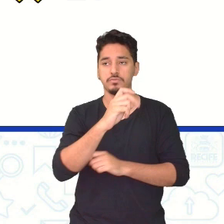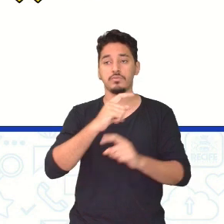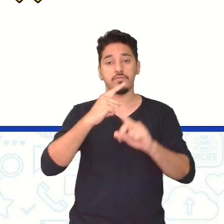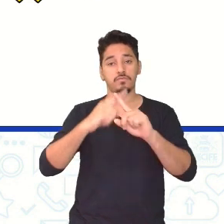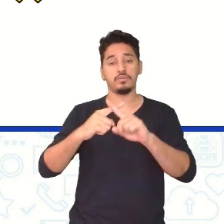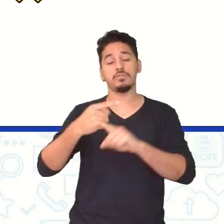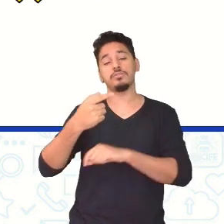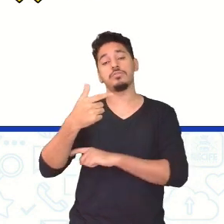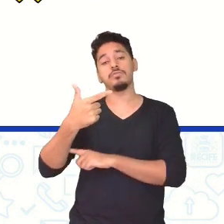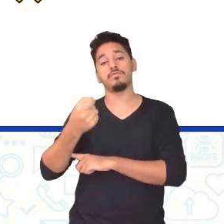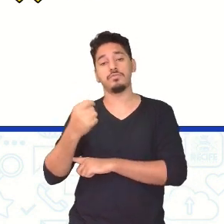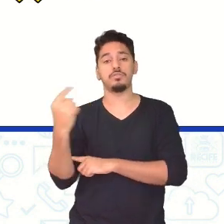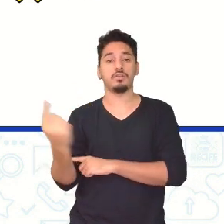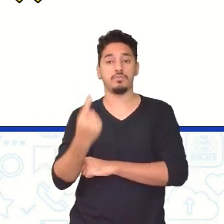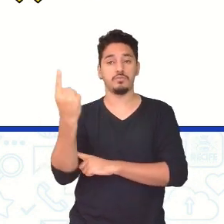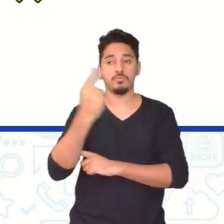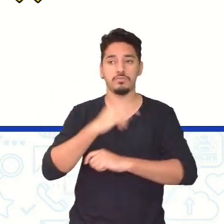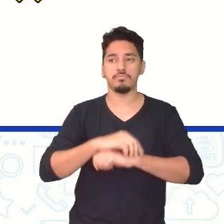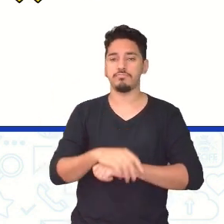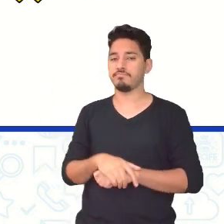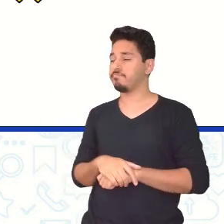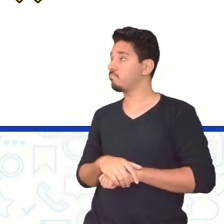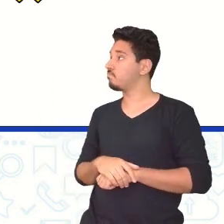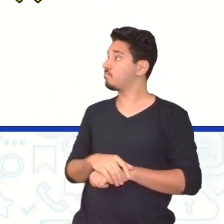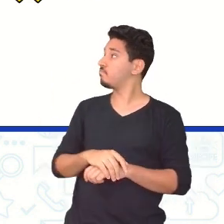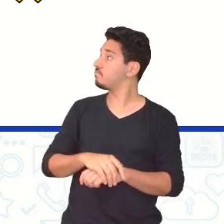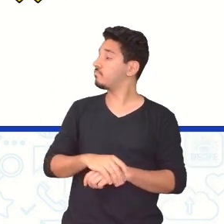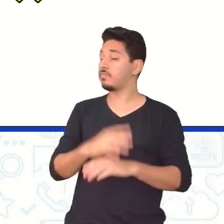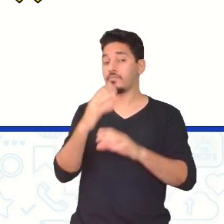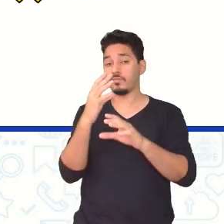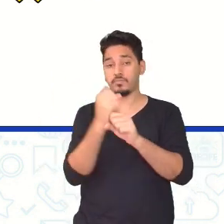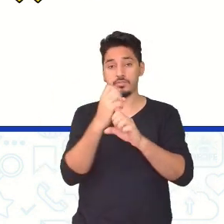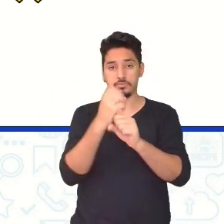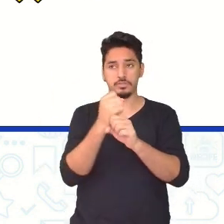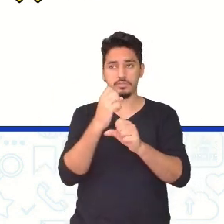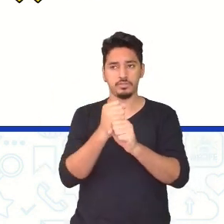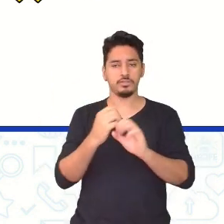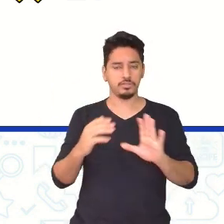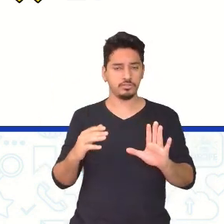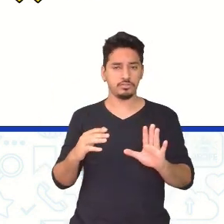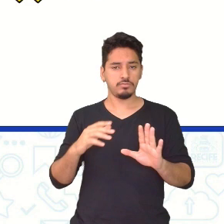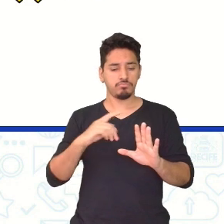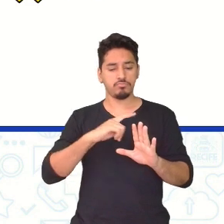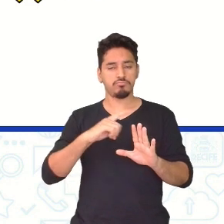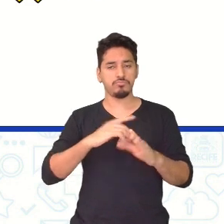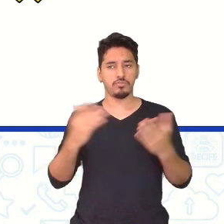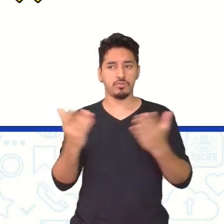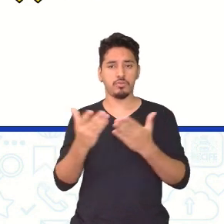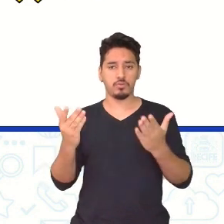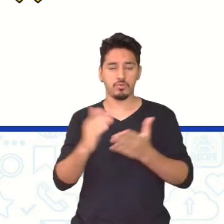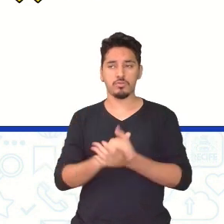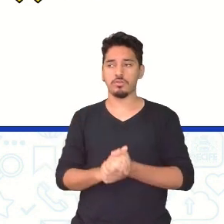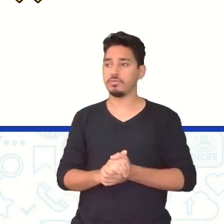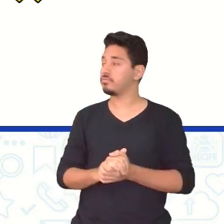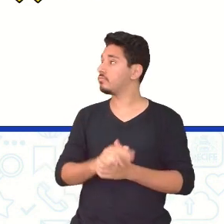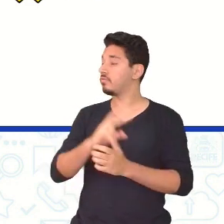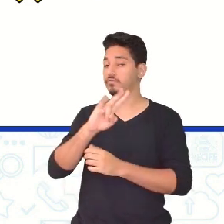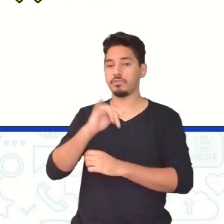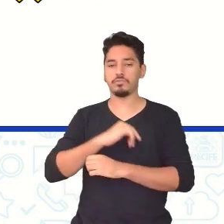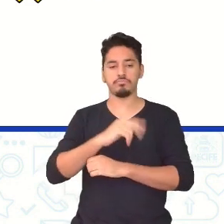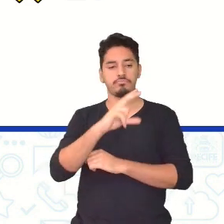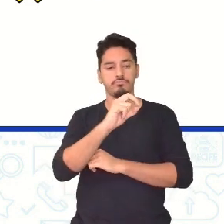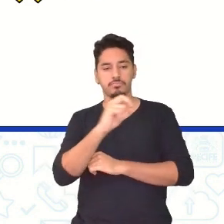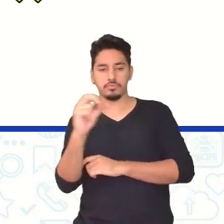E aí você pode fazer a multiplicação, ó, 20 vezes 25, que 5 ao quadrado é 5 vezes 5, 25. Isso vai dar 500.